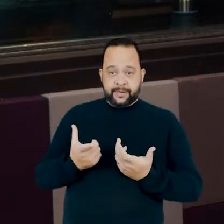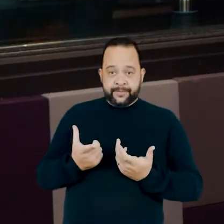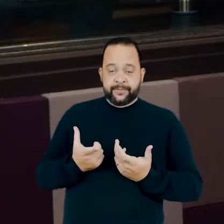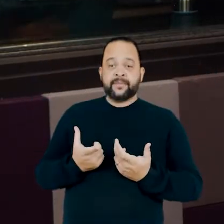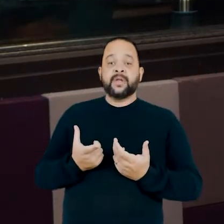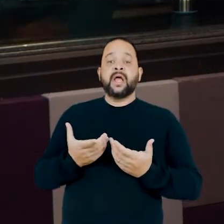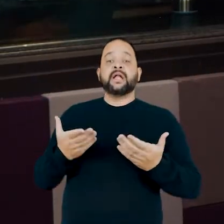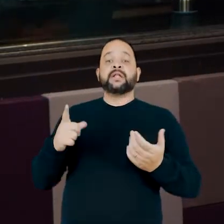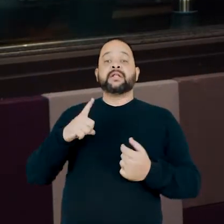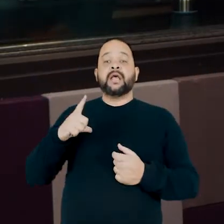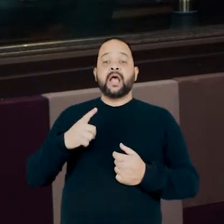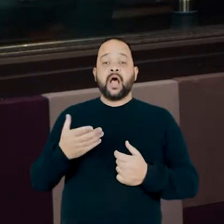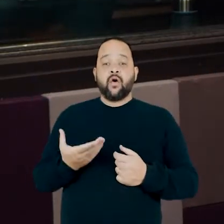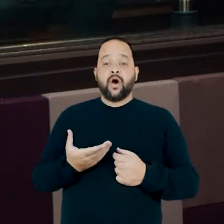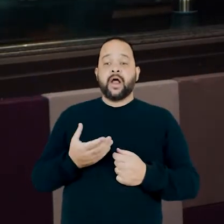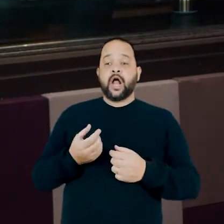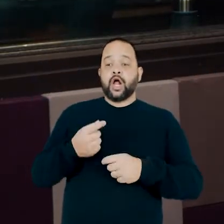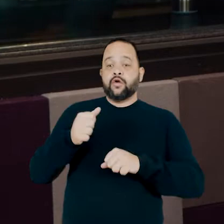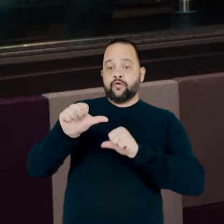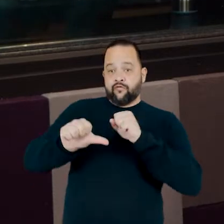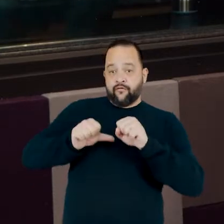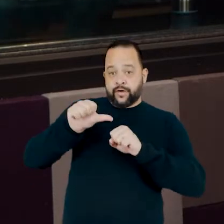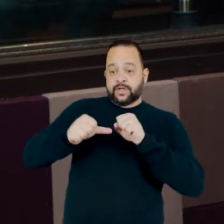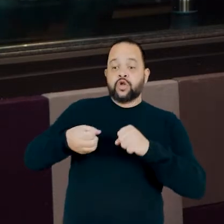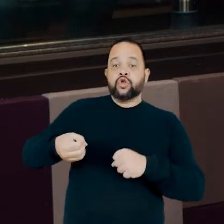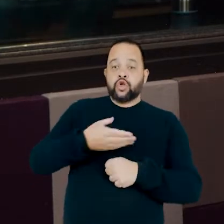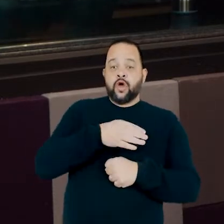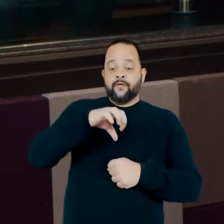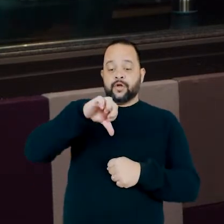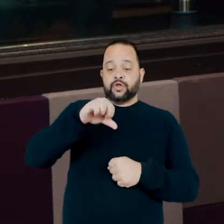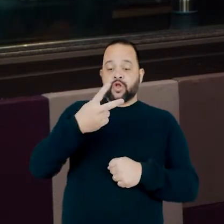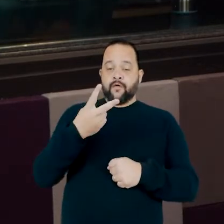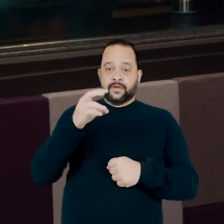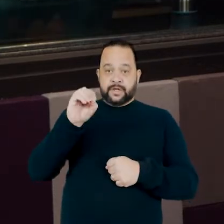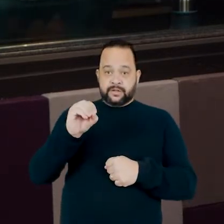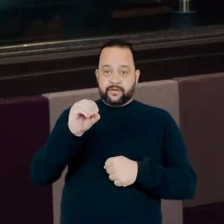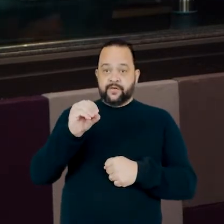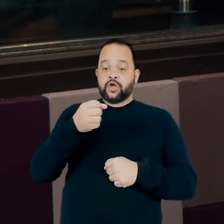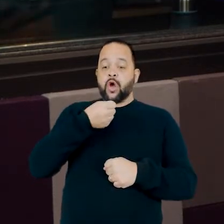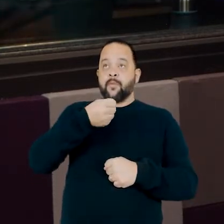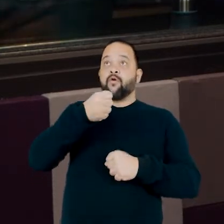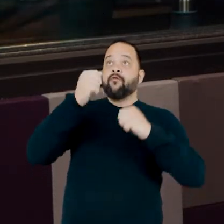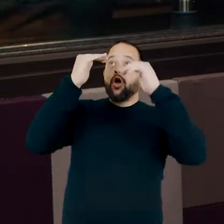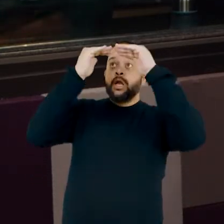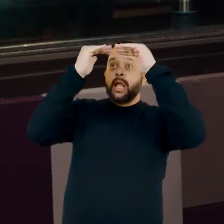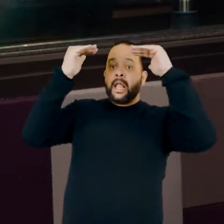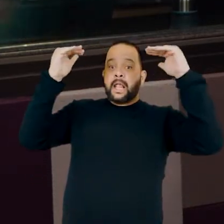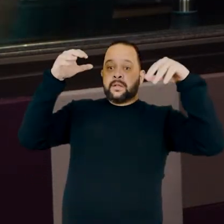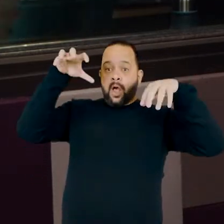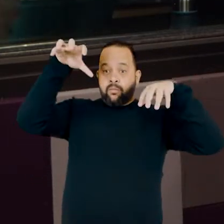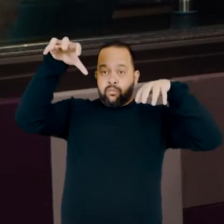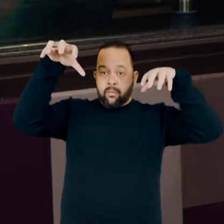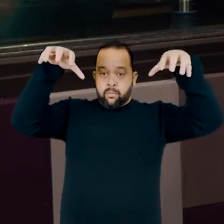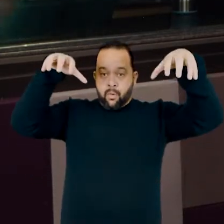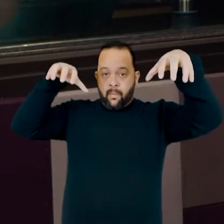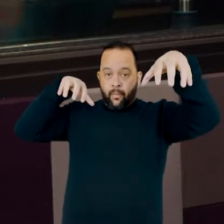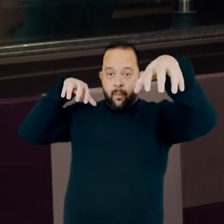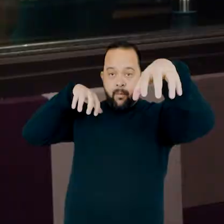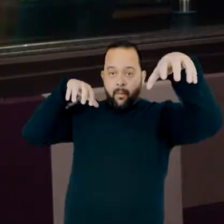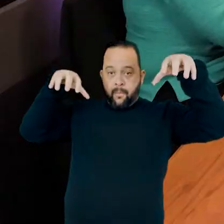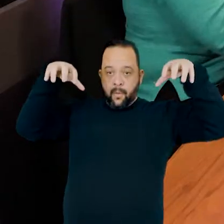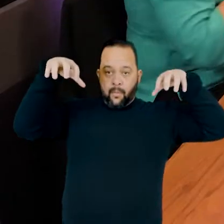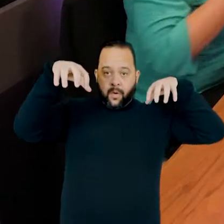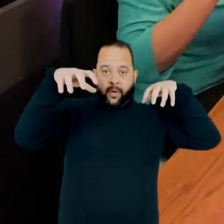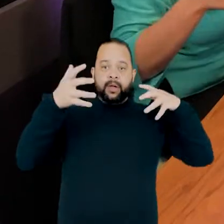Agora, a gente lançou a versão atualizada, que é o 920. Que é um microfone de teto. Que eu distribuo os lobos como se fossem vários